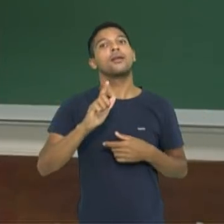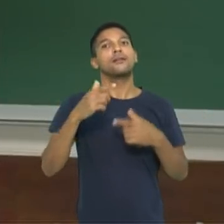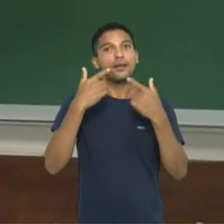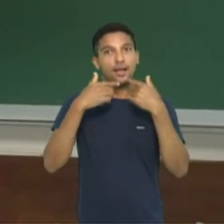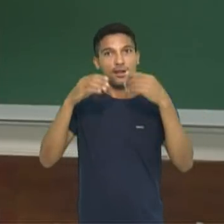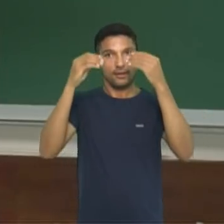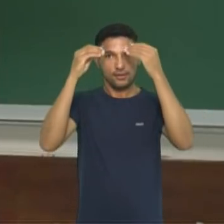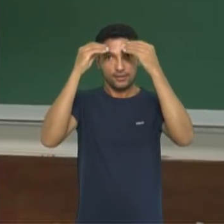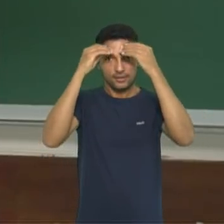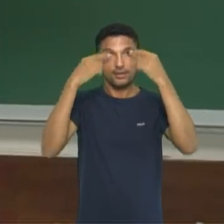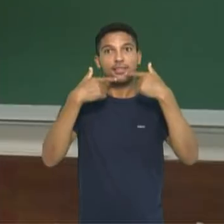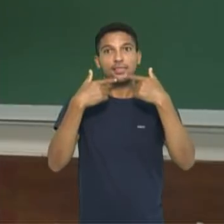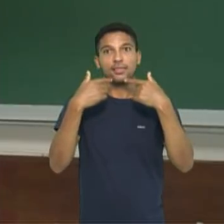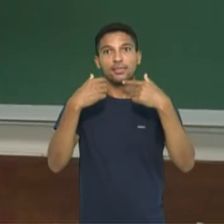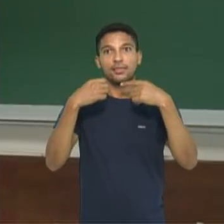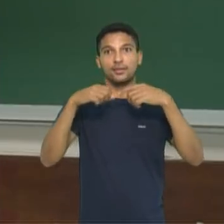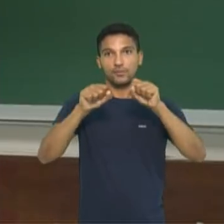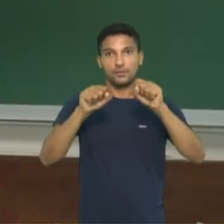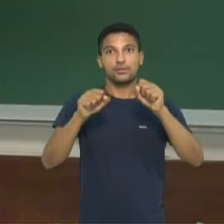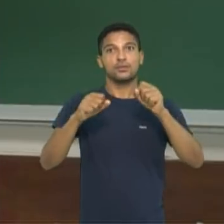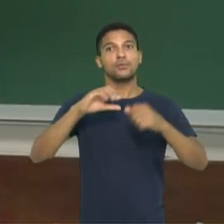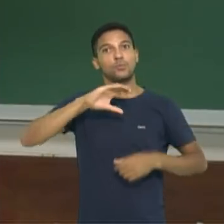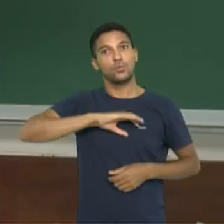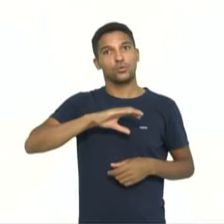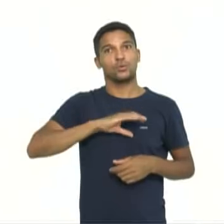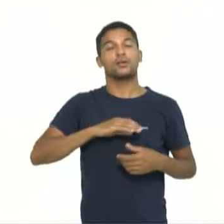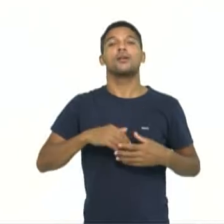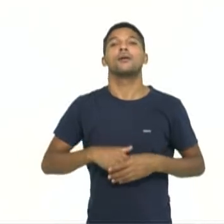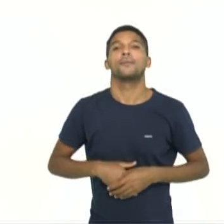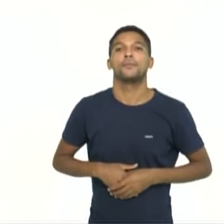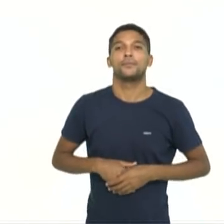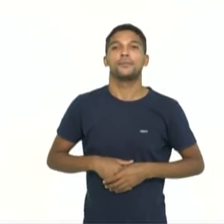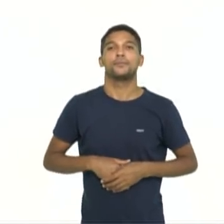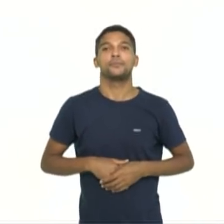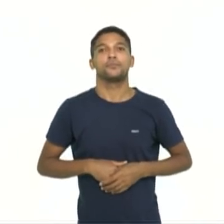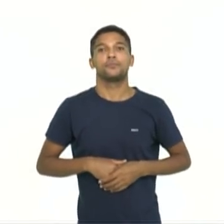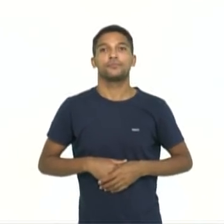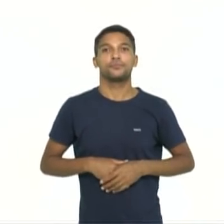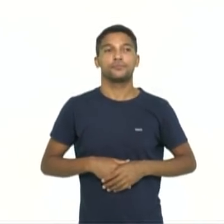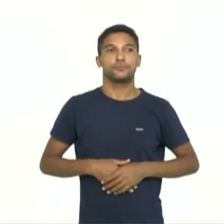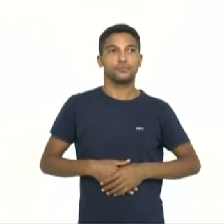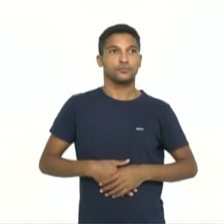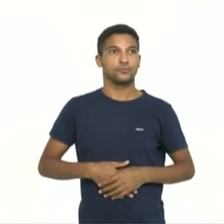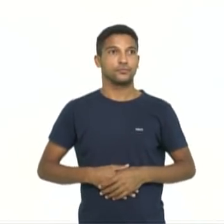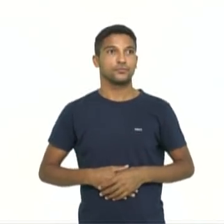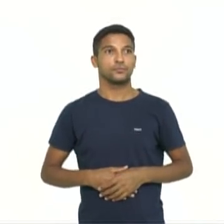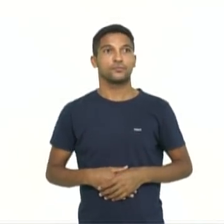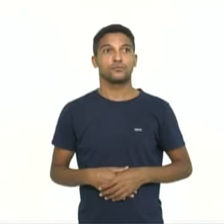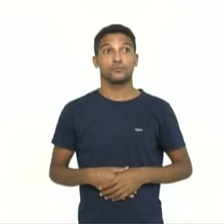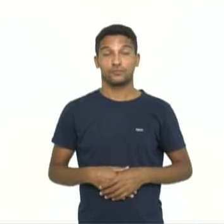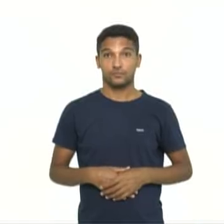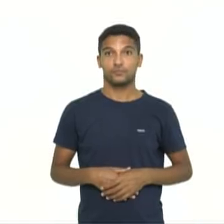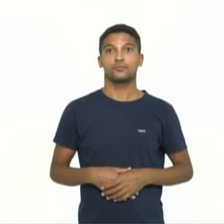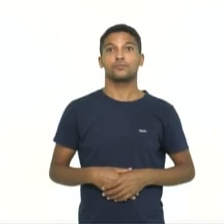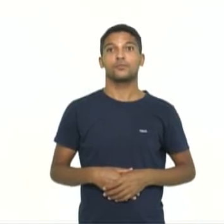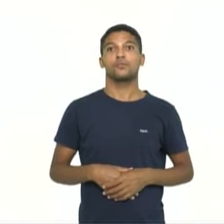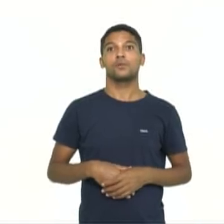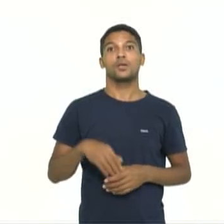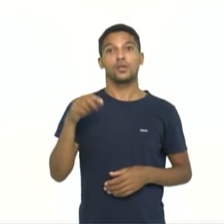portuguesa. Então, a gente vai trabalhar o conceito de frase, oração e período. Então, quando usamos a nossa